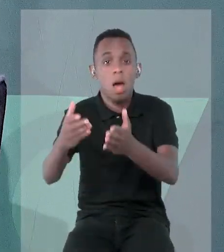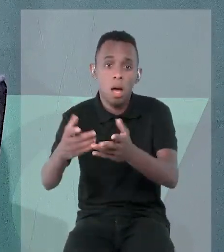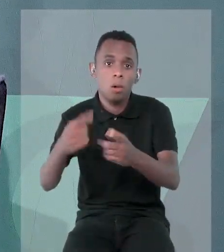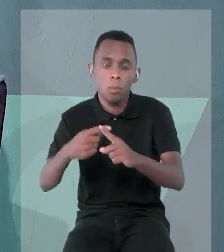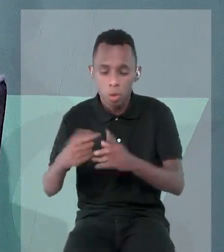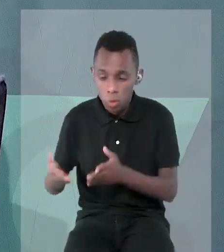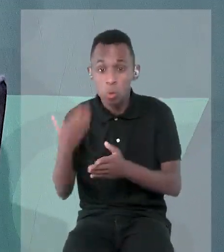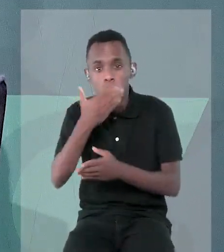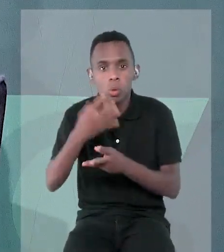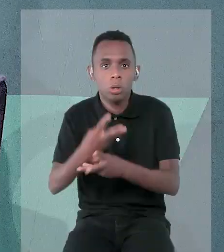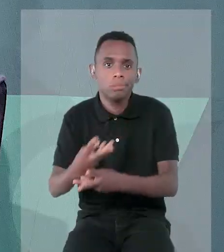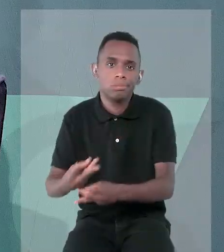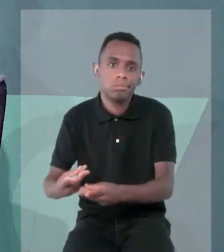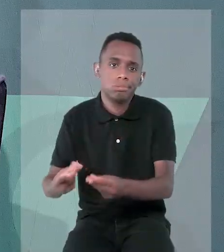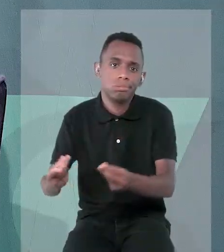acabado de morrer,